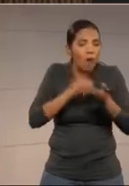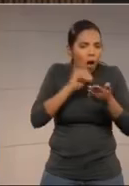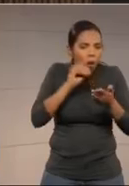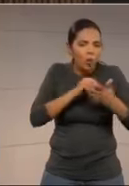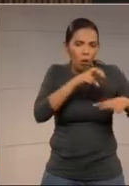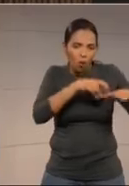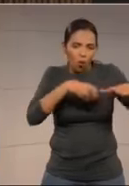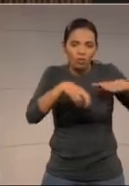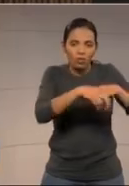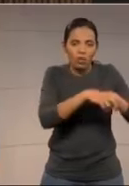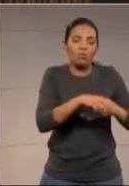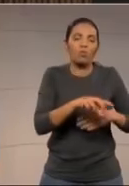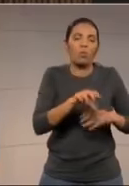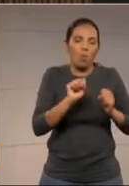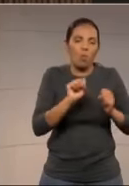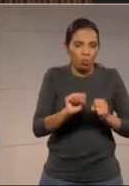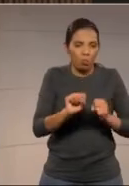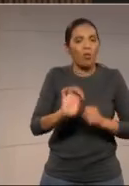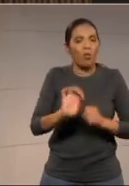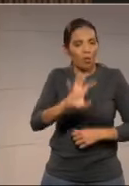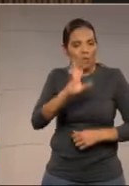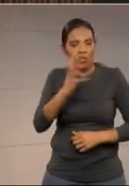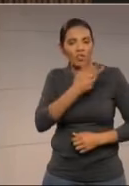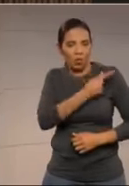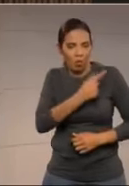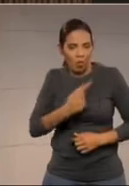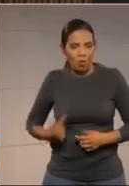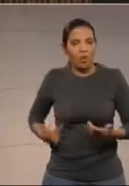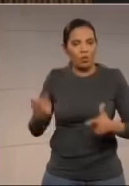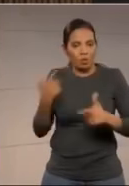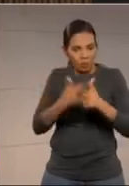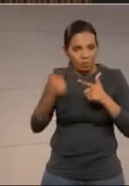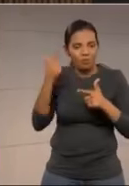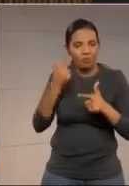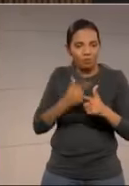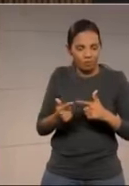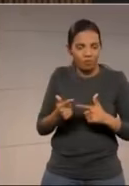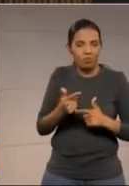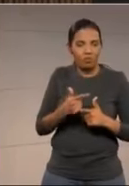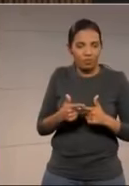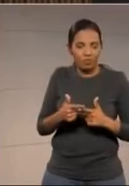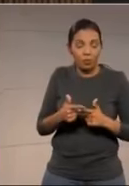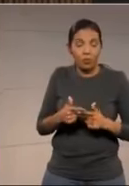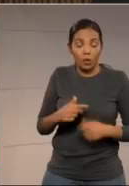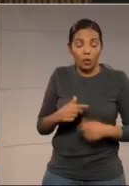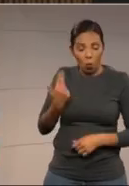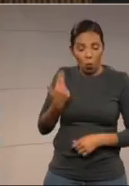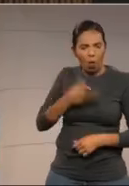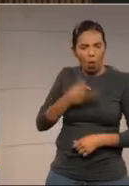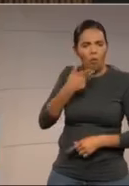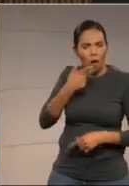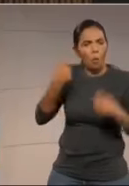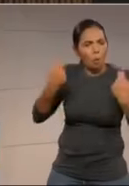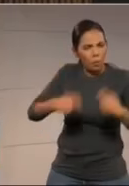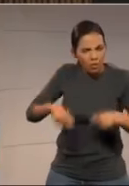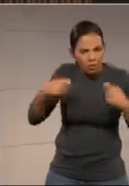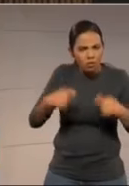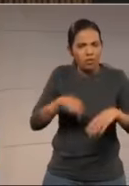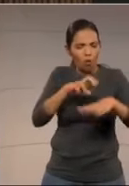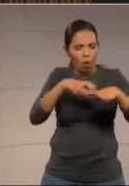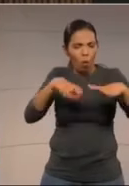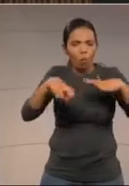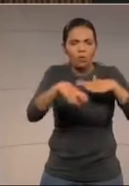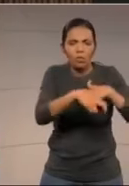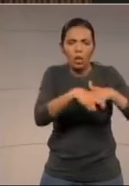não funcione bem. Nesse sentido, quando a gente defende a existência de conselhos, a gente defende a